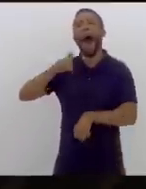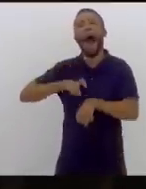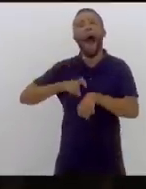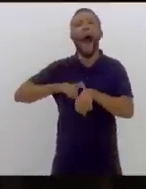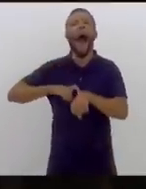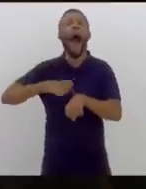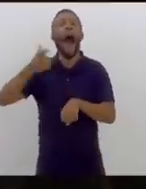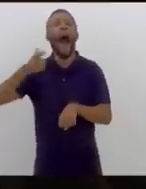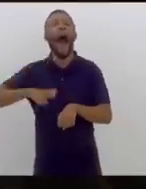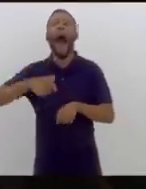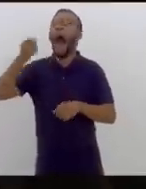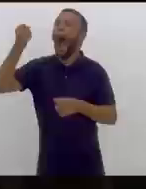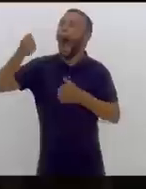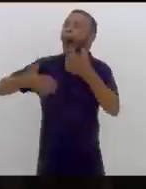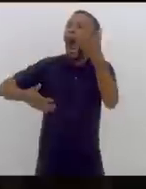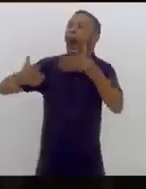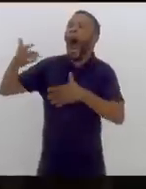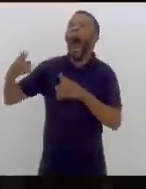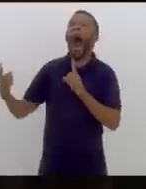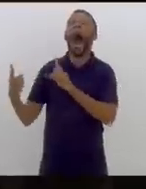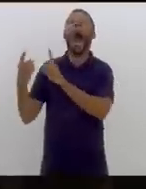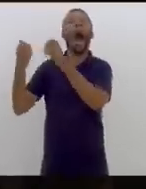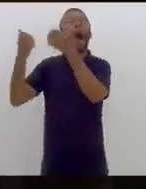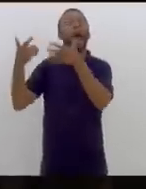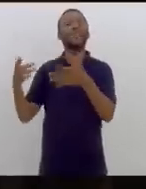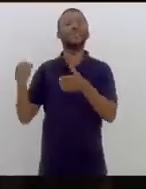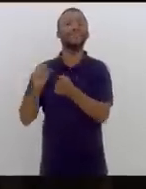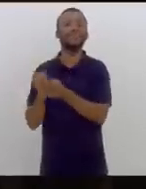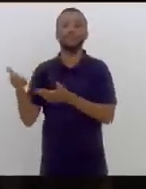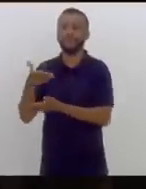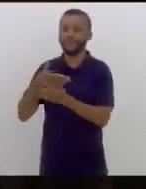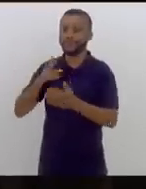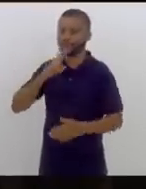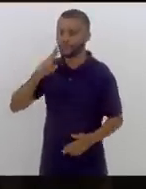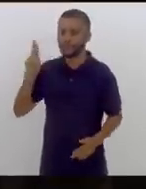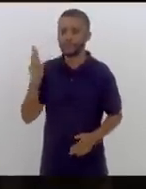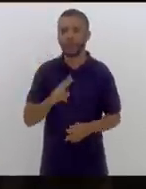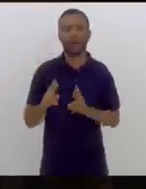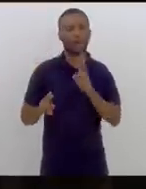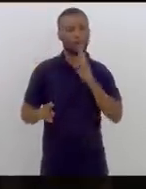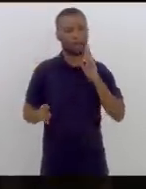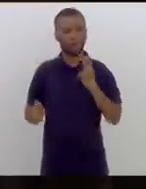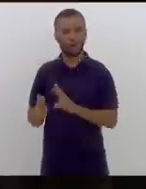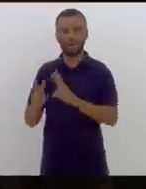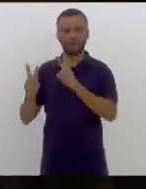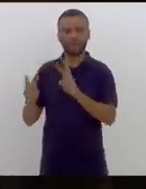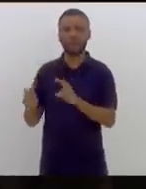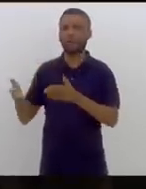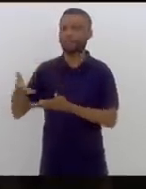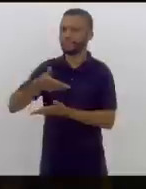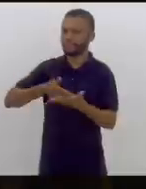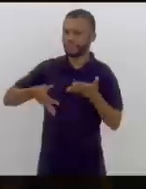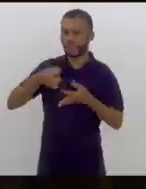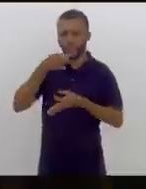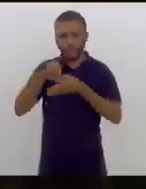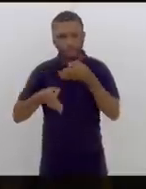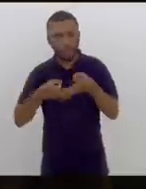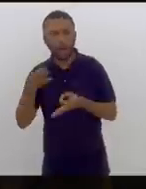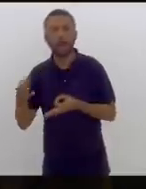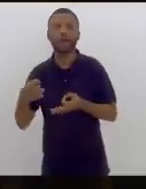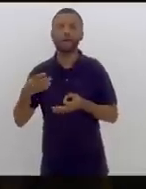essa essa ter dado para ele as respostas com relação a participação do